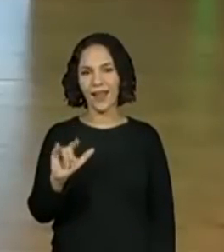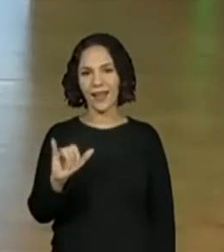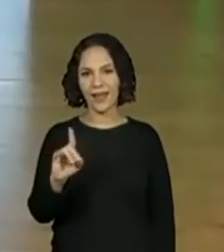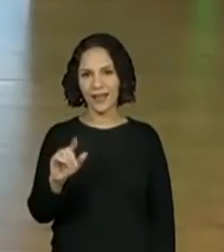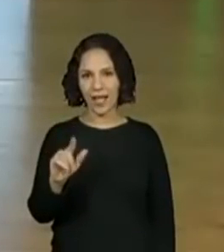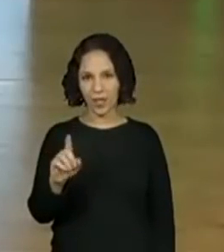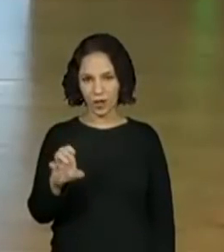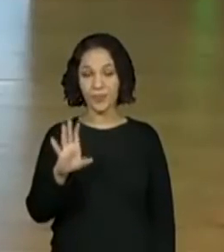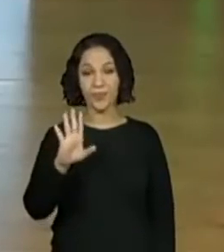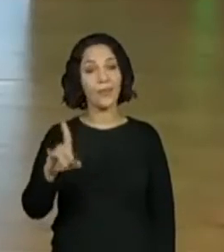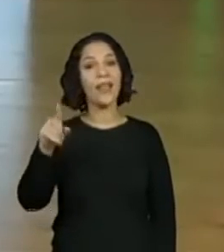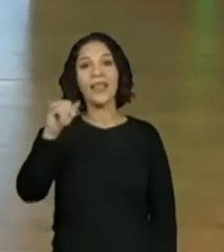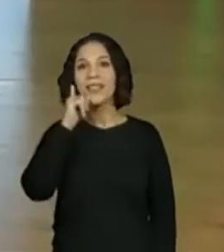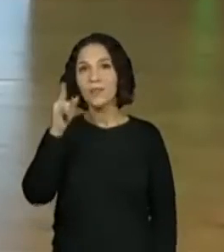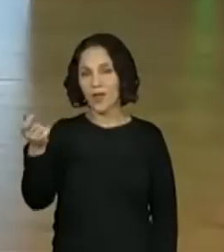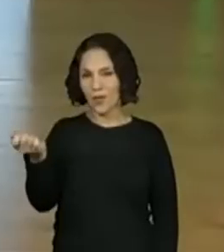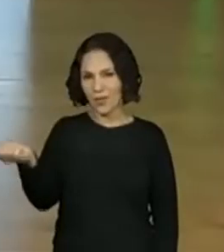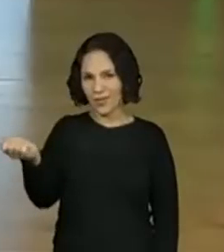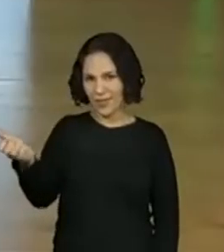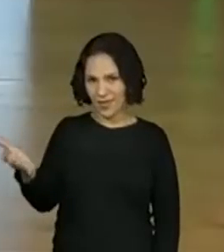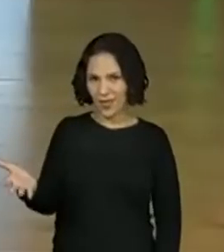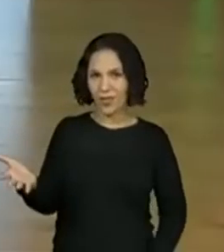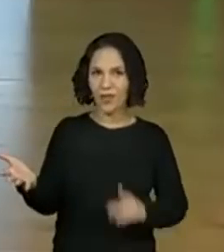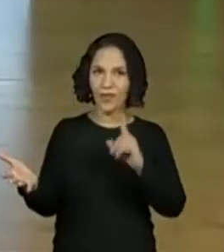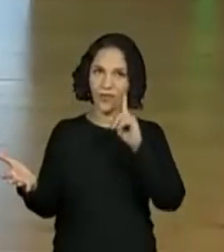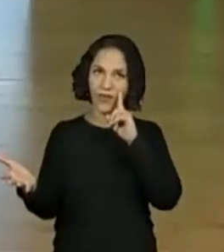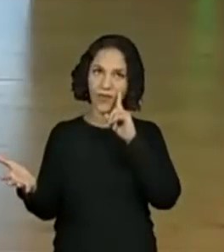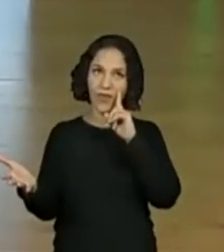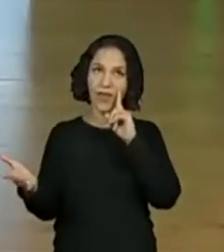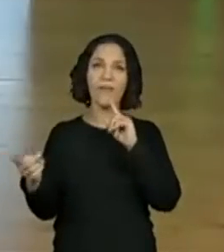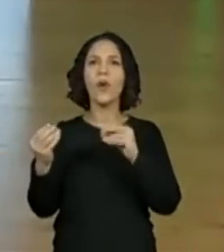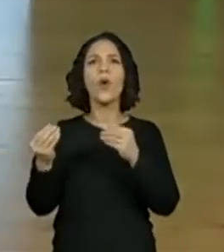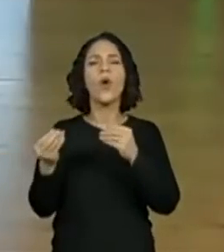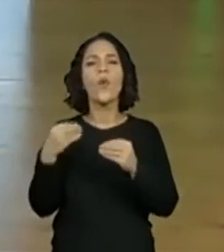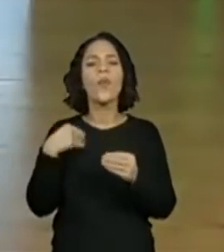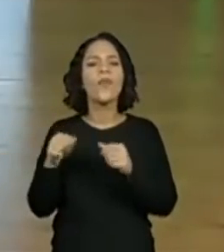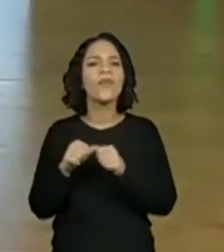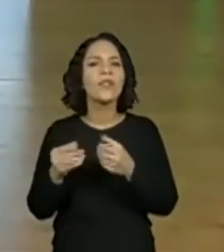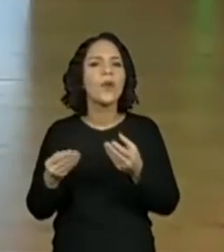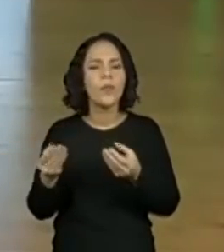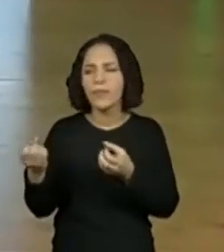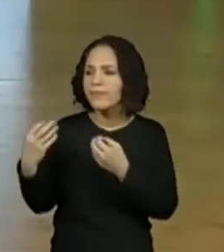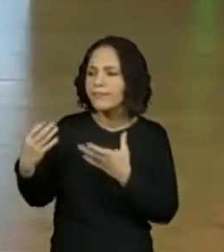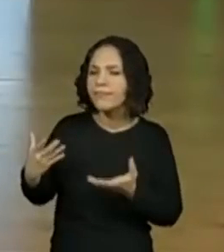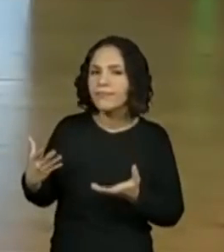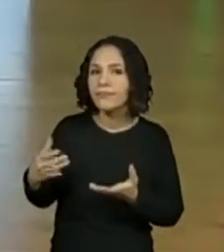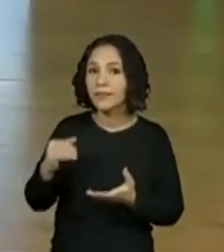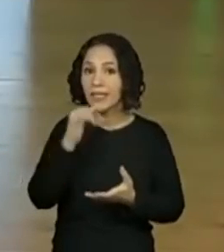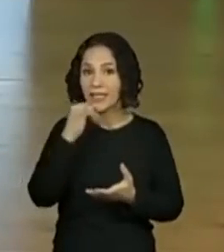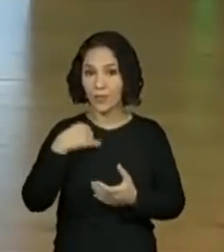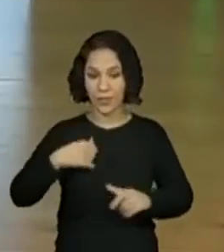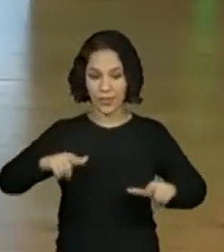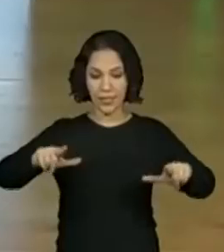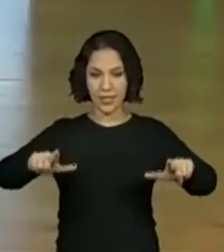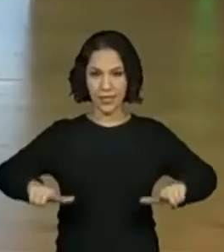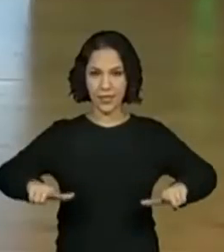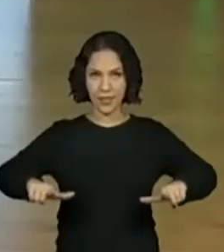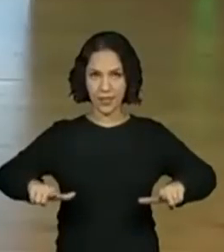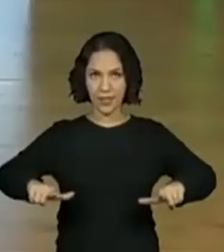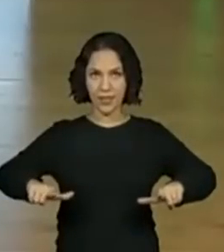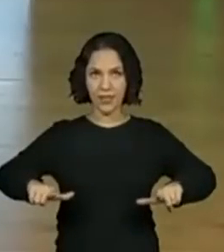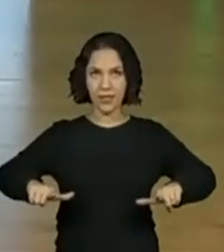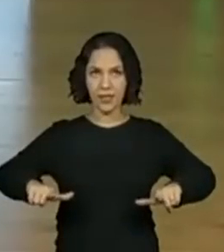a figura, na verdade a gente vai ter que ir jogando, né, Fran? Para sair do tapete, porque a gente vai